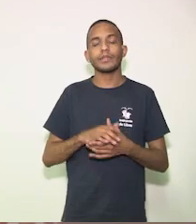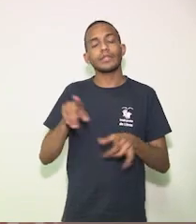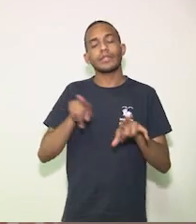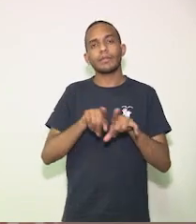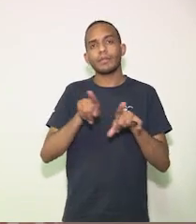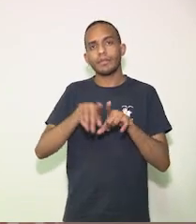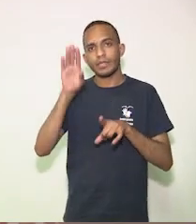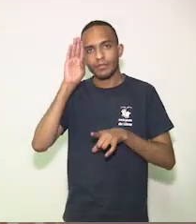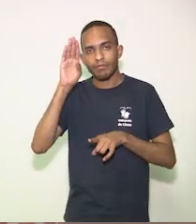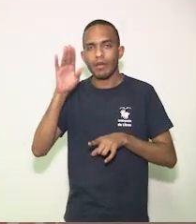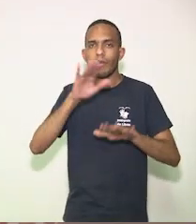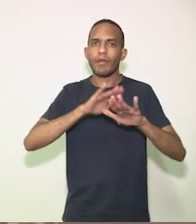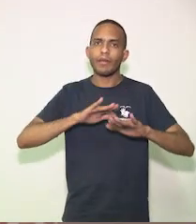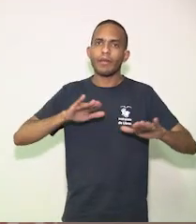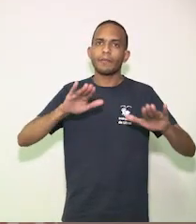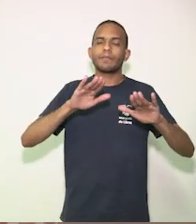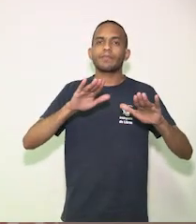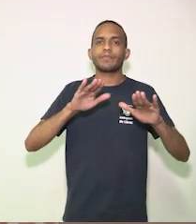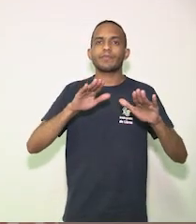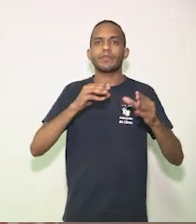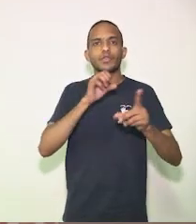Os destaques